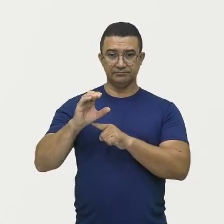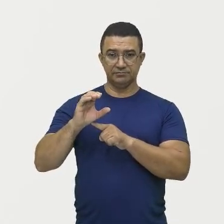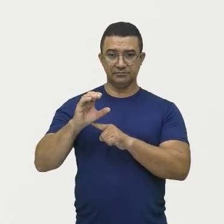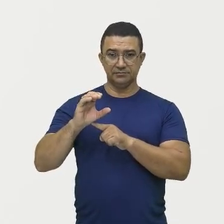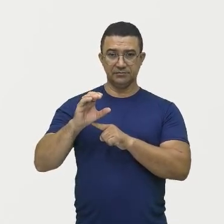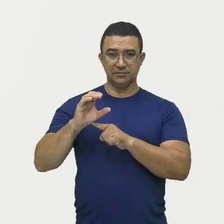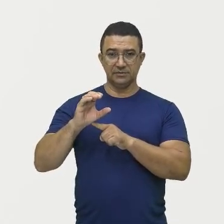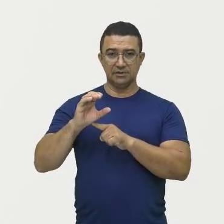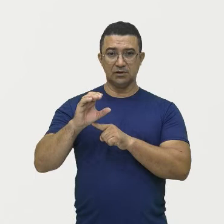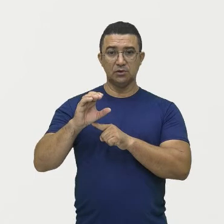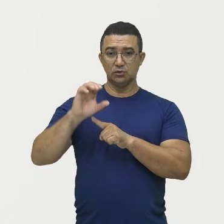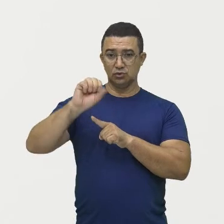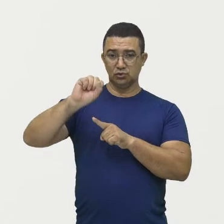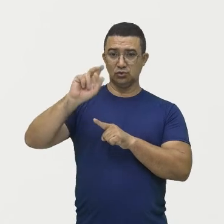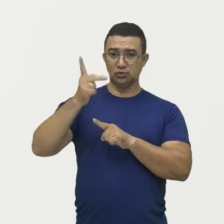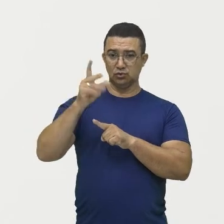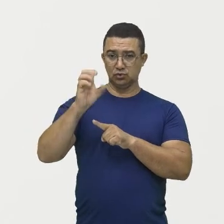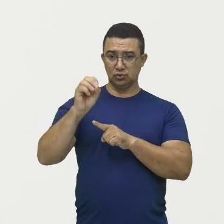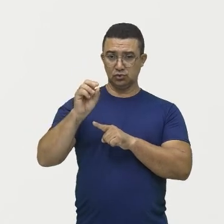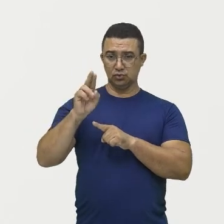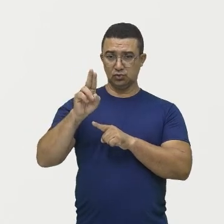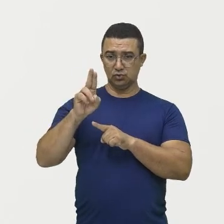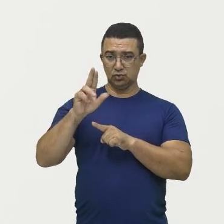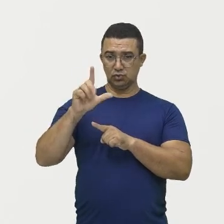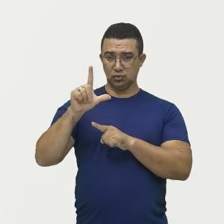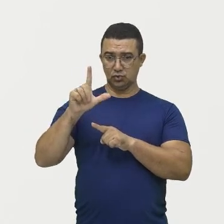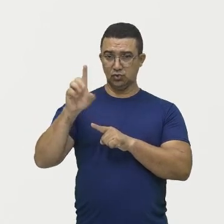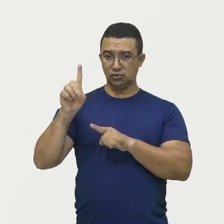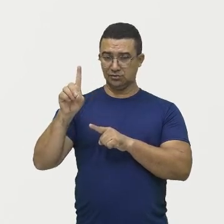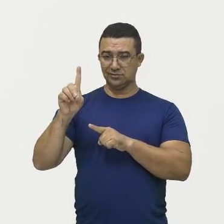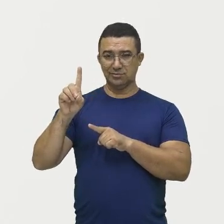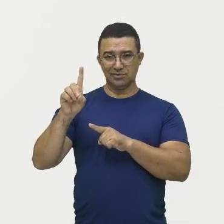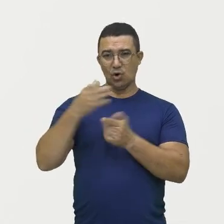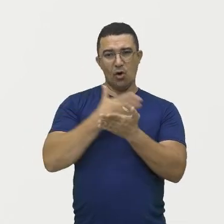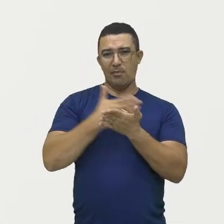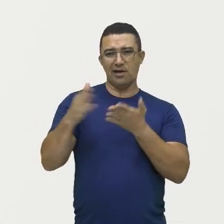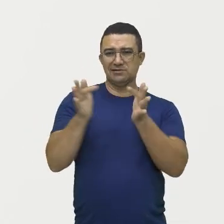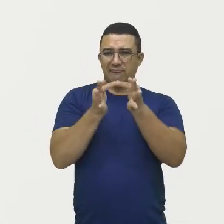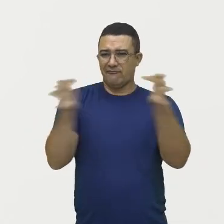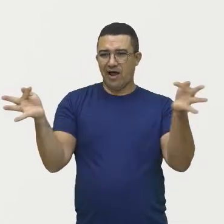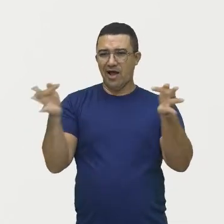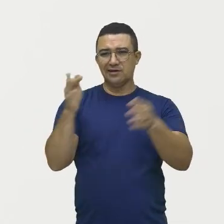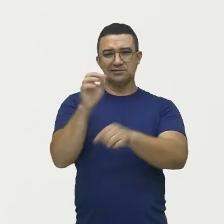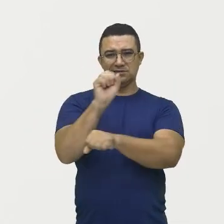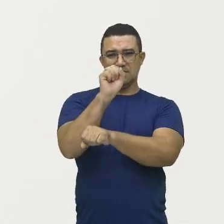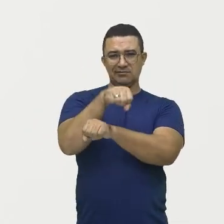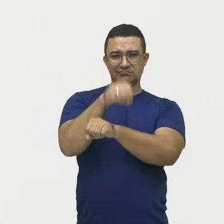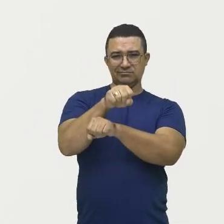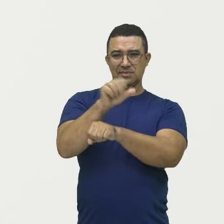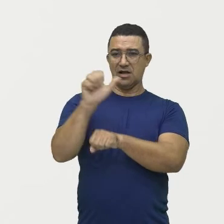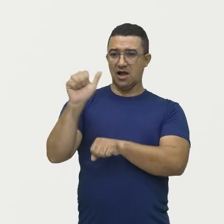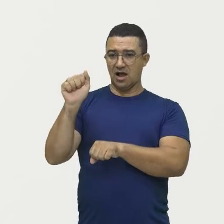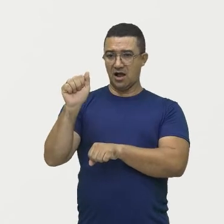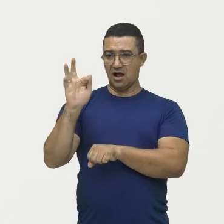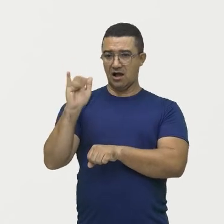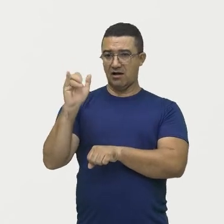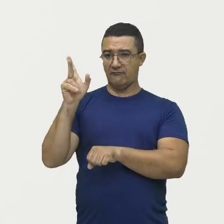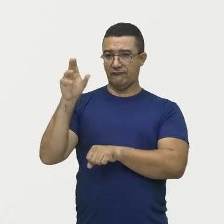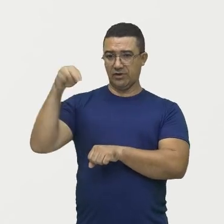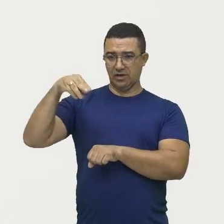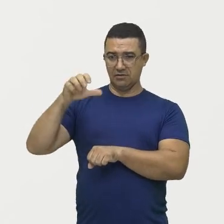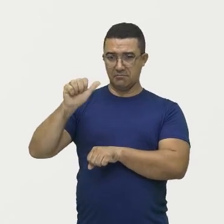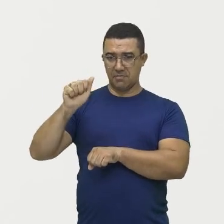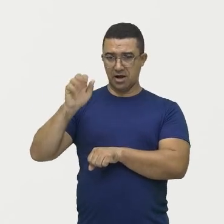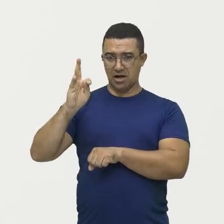a frase afirmativa, então ele acaba incorrendo o mesmo problema da letra A. Letra D, should mais